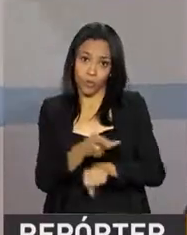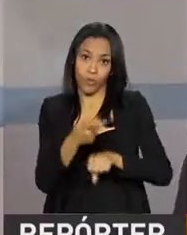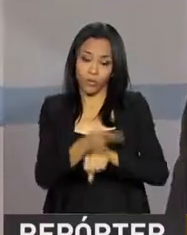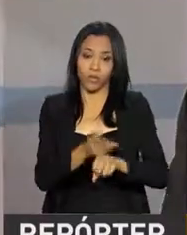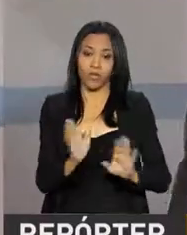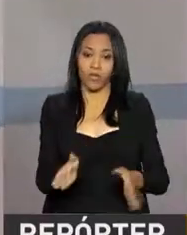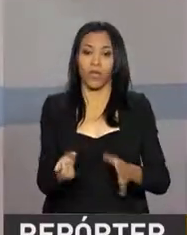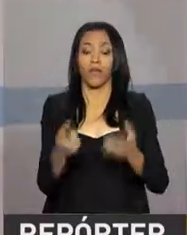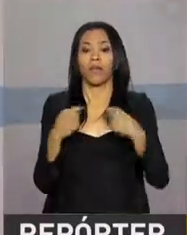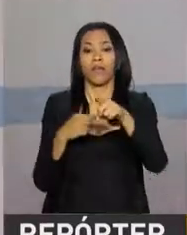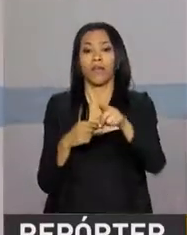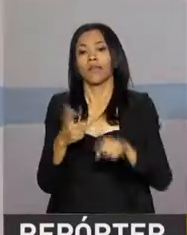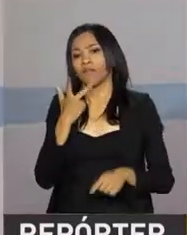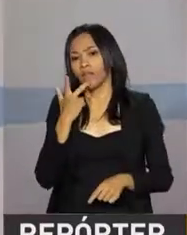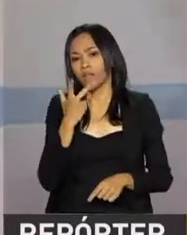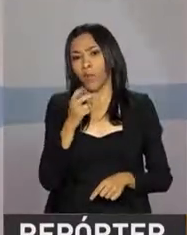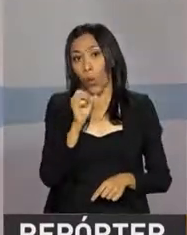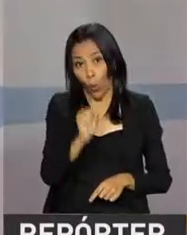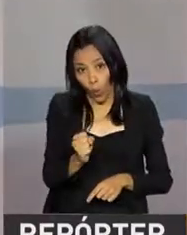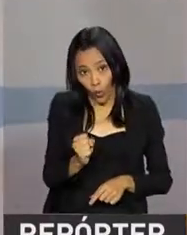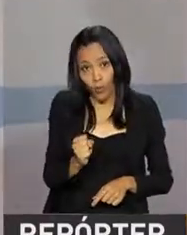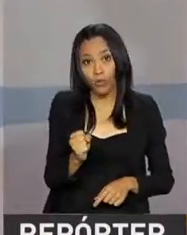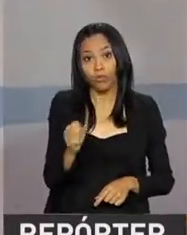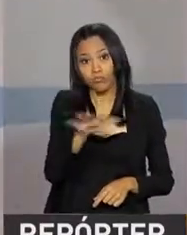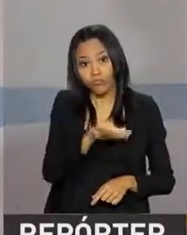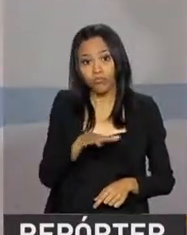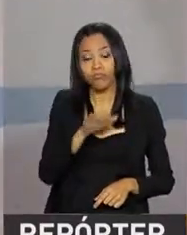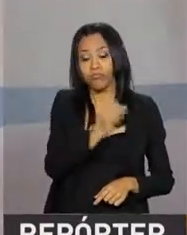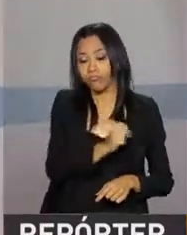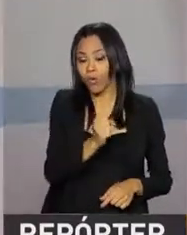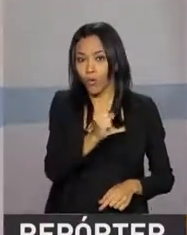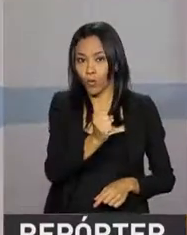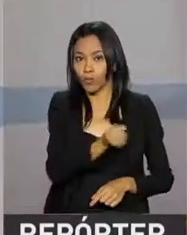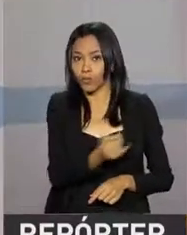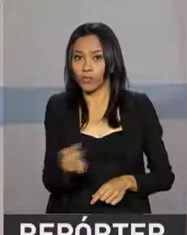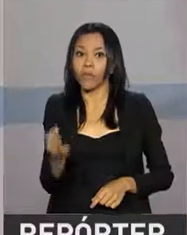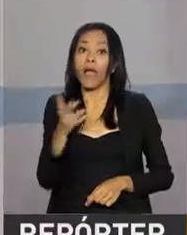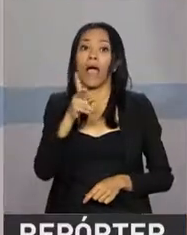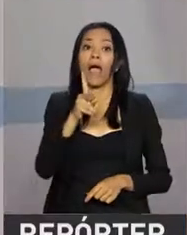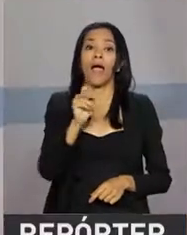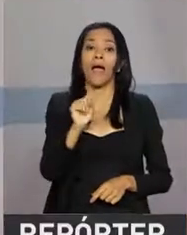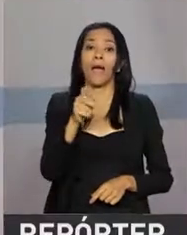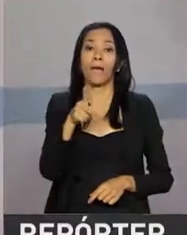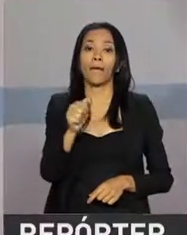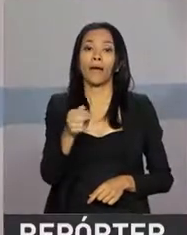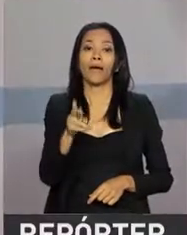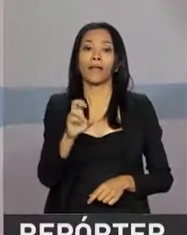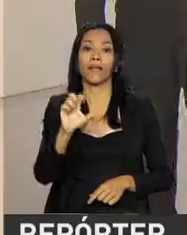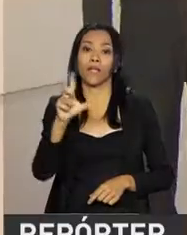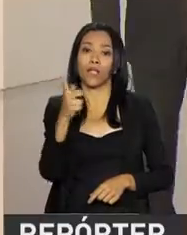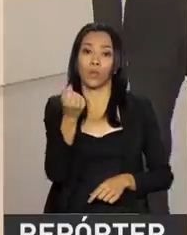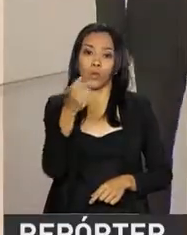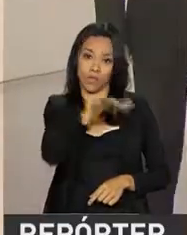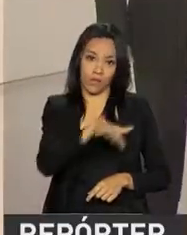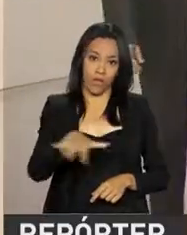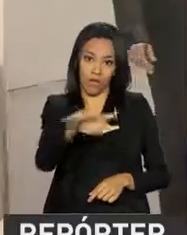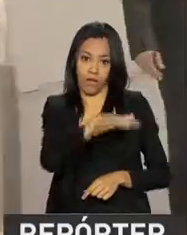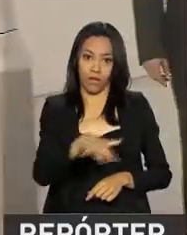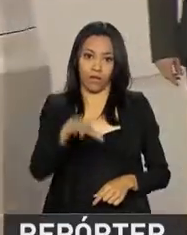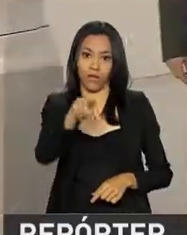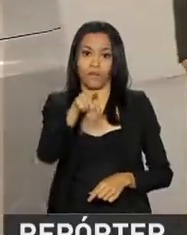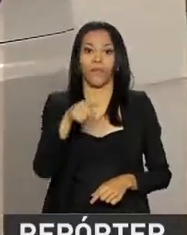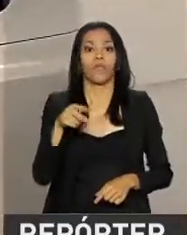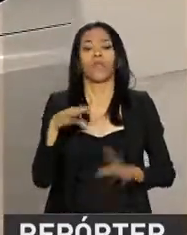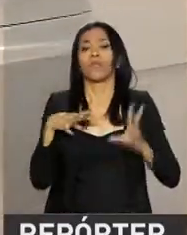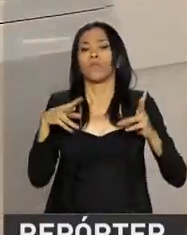ter em alguns anos 8 aparelhos funcionando, o que dará autossuficiência para a rede pública de saúde para a radioterapia. Ao todo, o Ministério